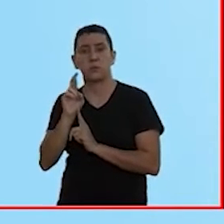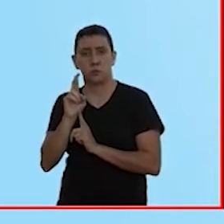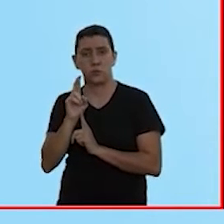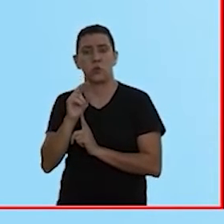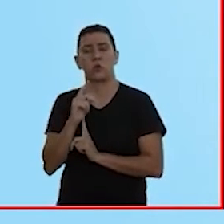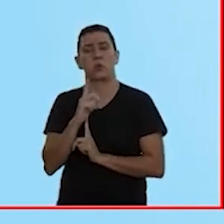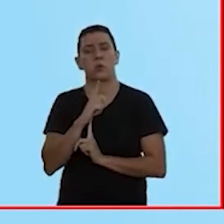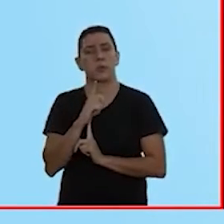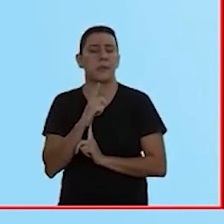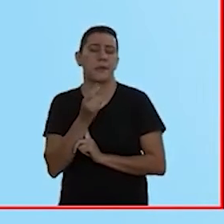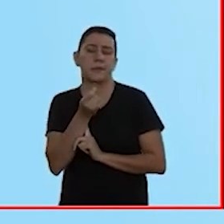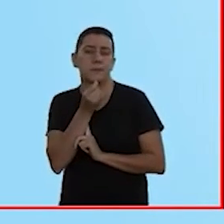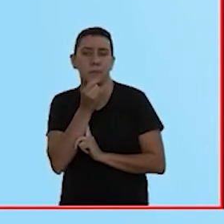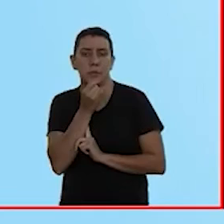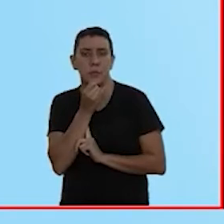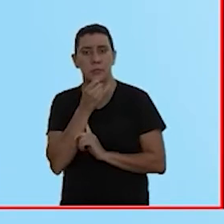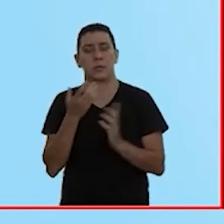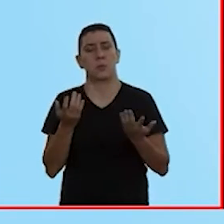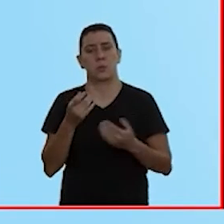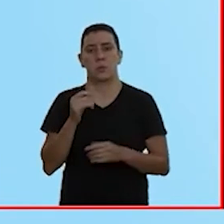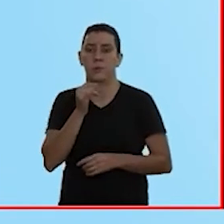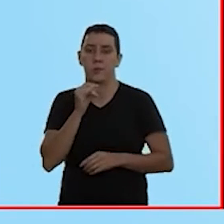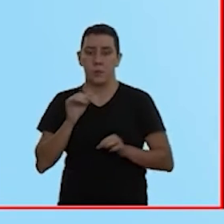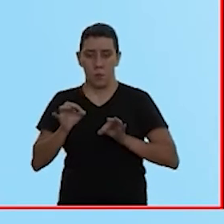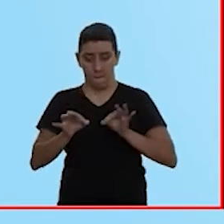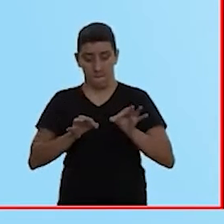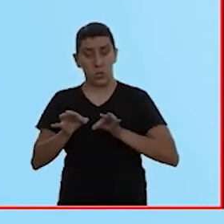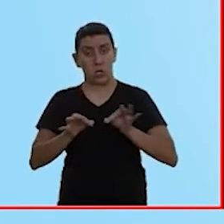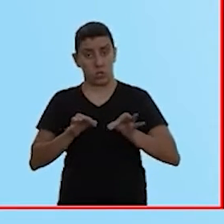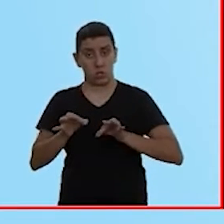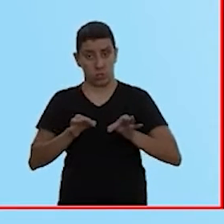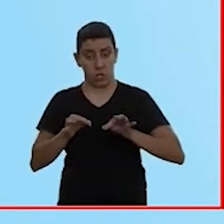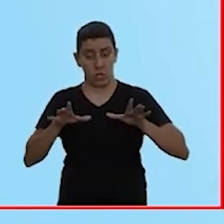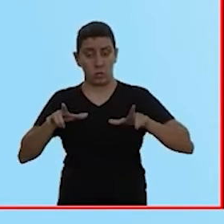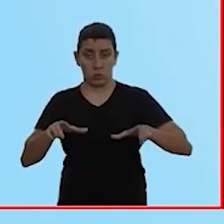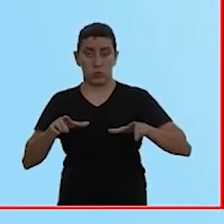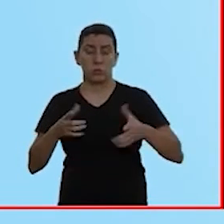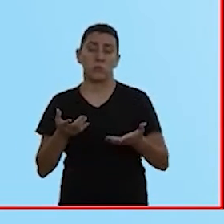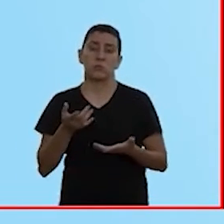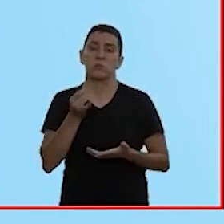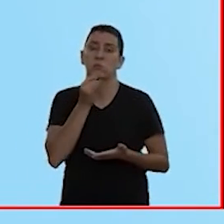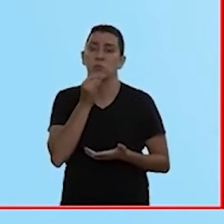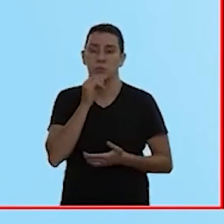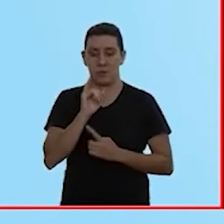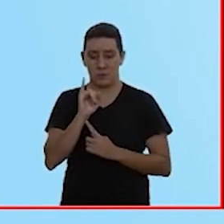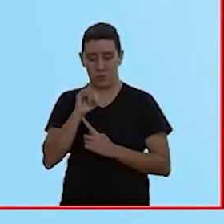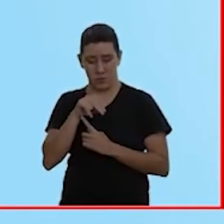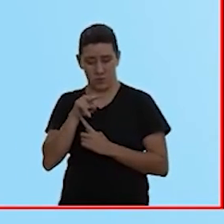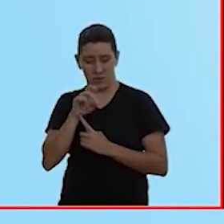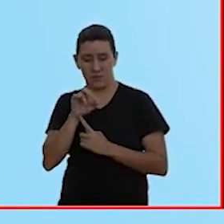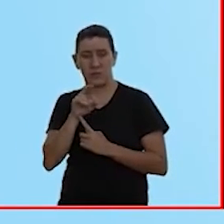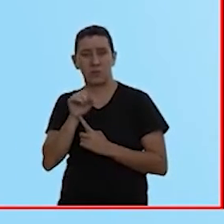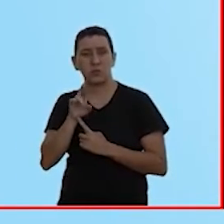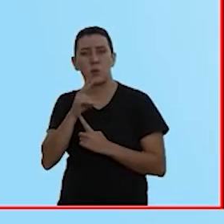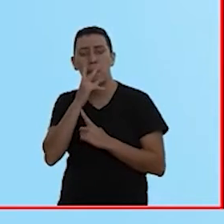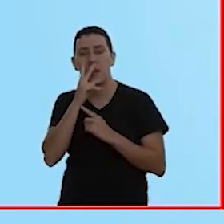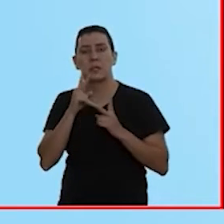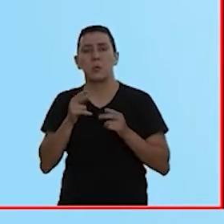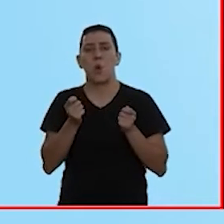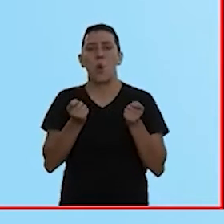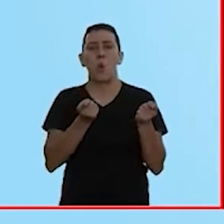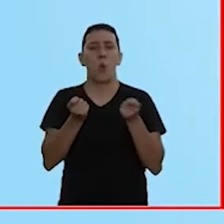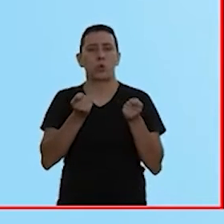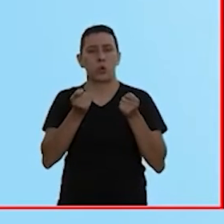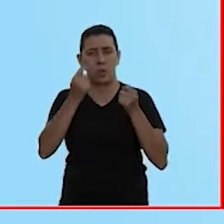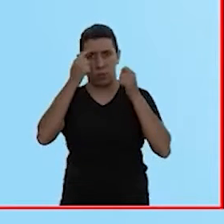um papel ou não dá uma planta de vamos assim o inversor ele funciona como como um controlador como